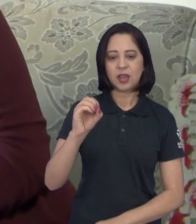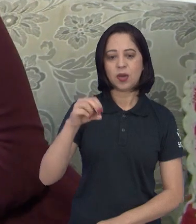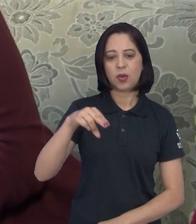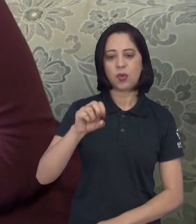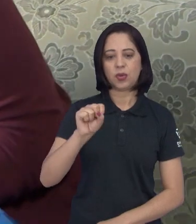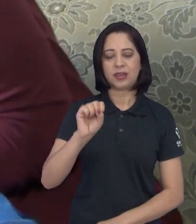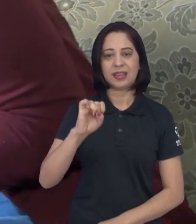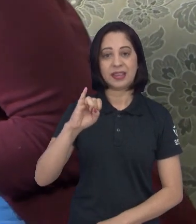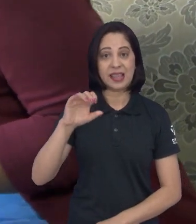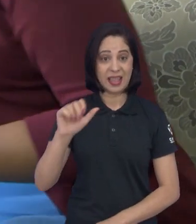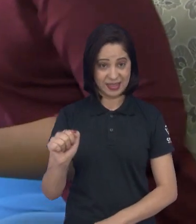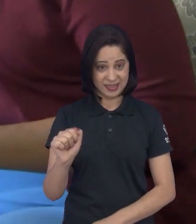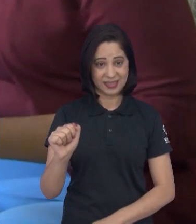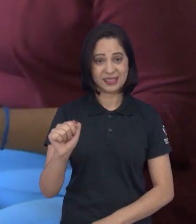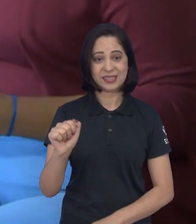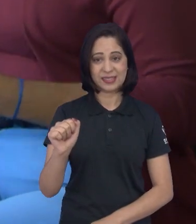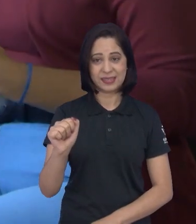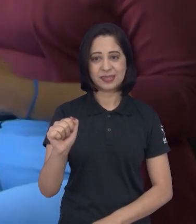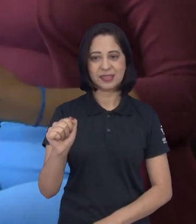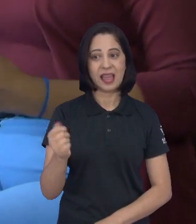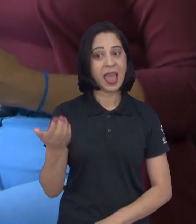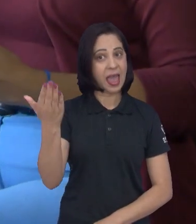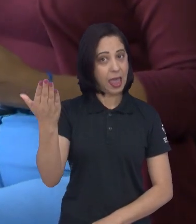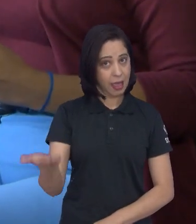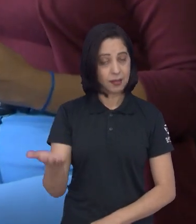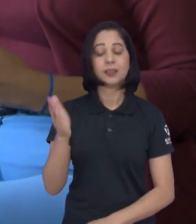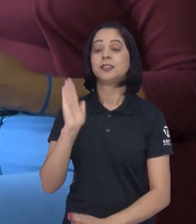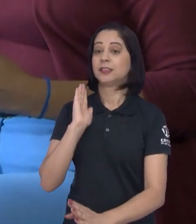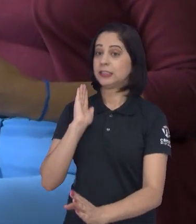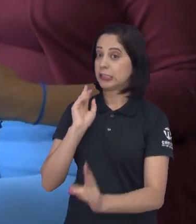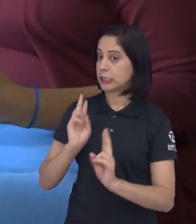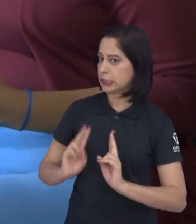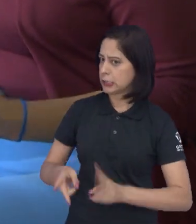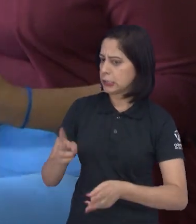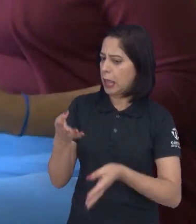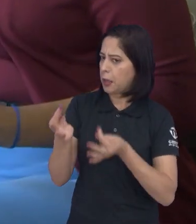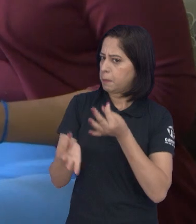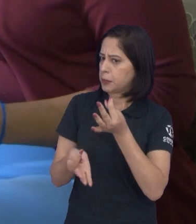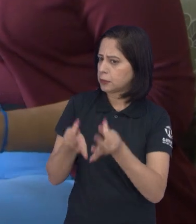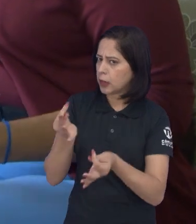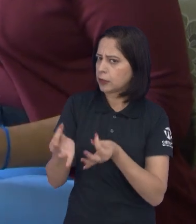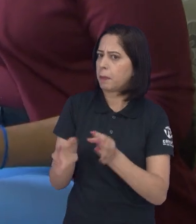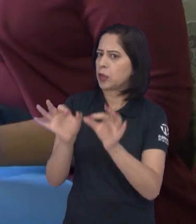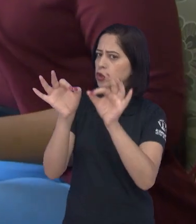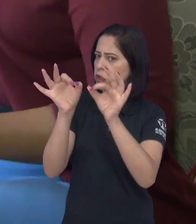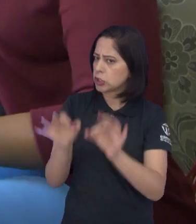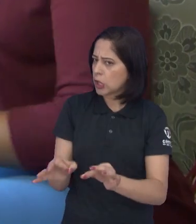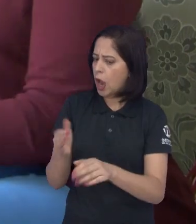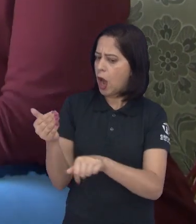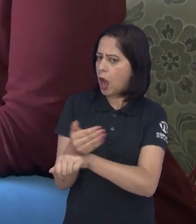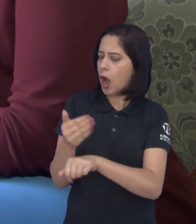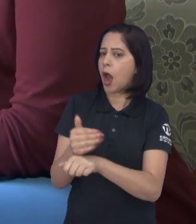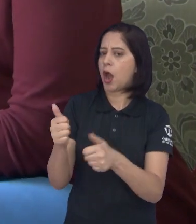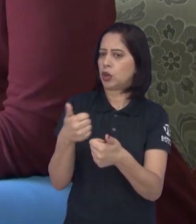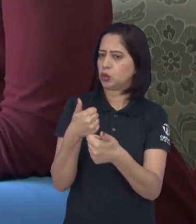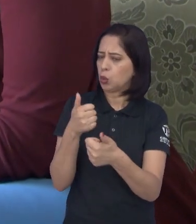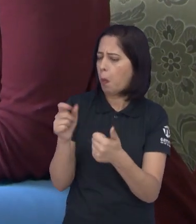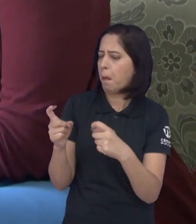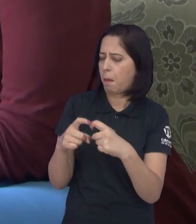ladinho que recebeu a nossa equipe aqui na sua casa ela sempre fez o tratamento acompanhamento médico certinho né dona